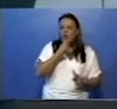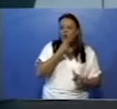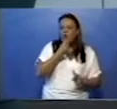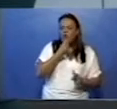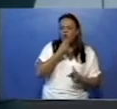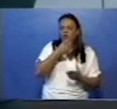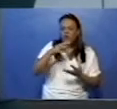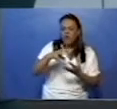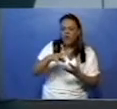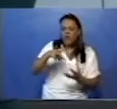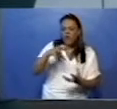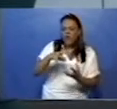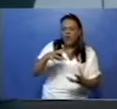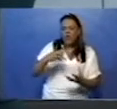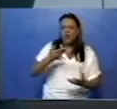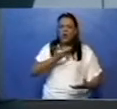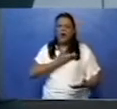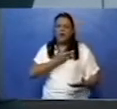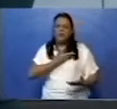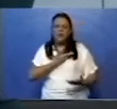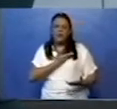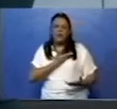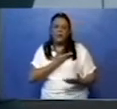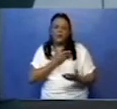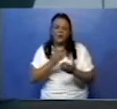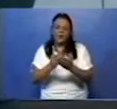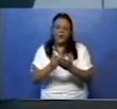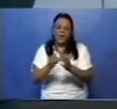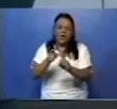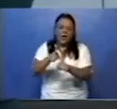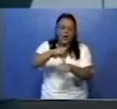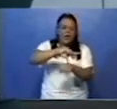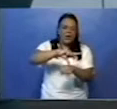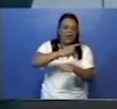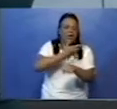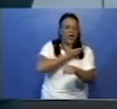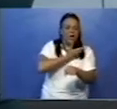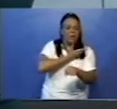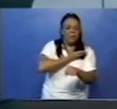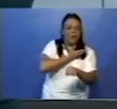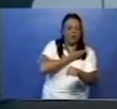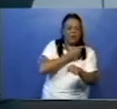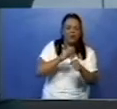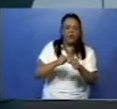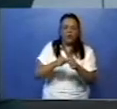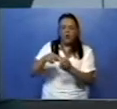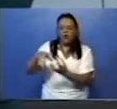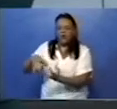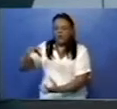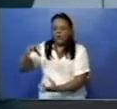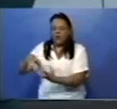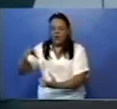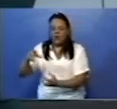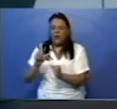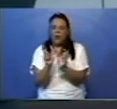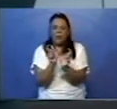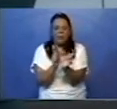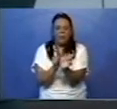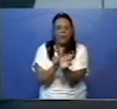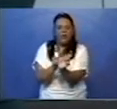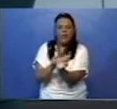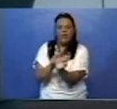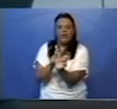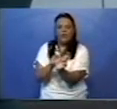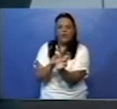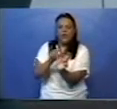antes do substantivo. Então, amigo é velho amigo. Esse amigo não quer dizer que ele